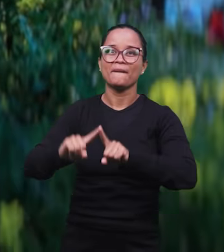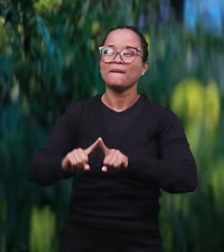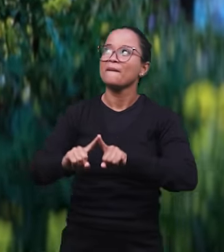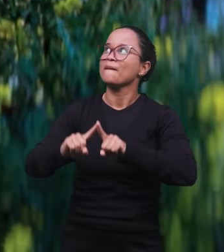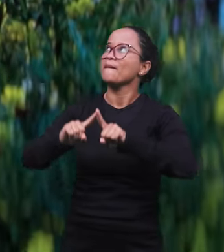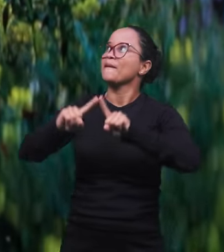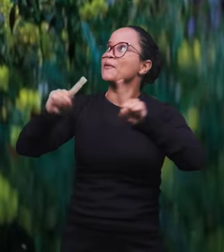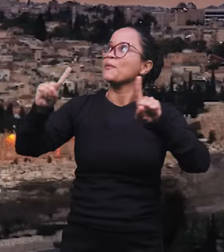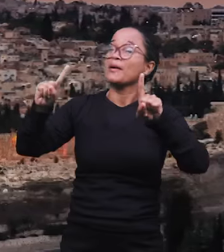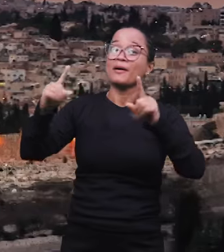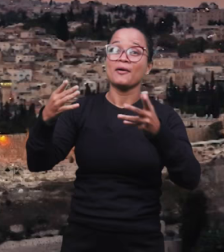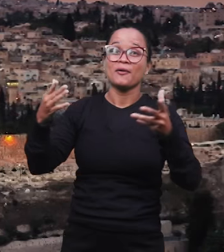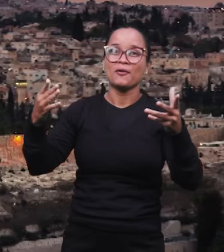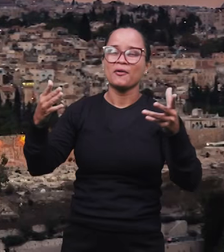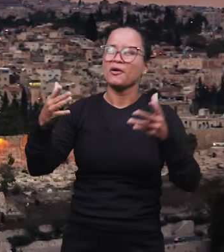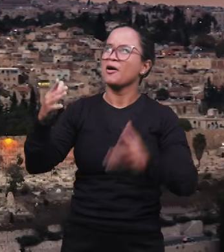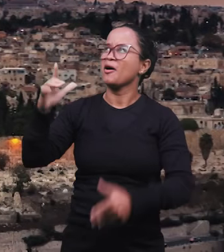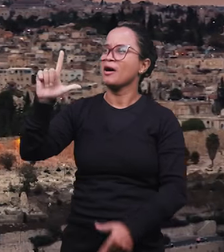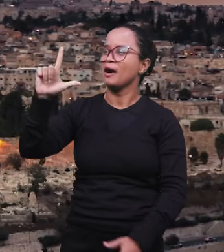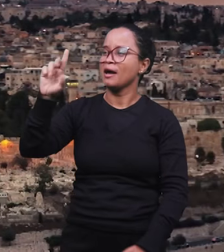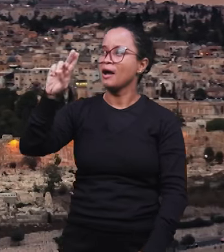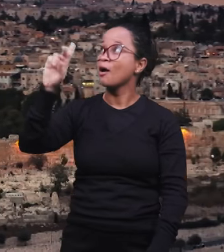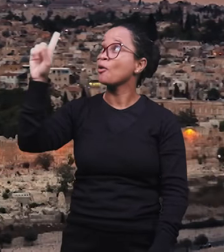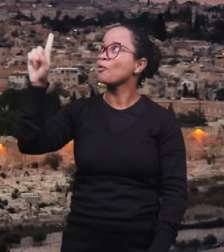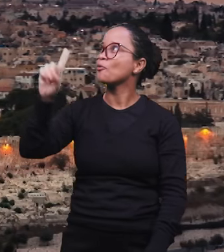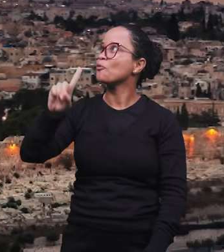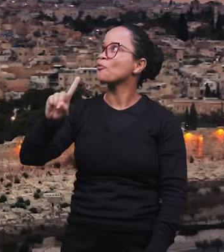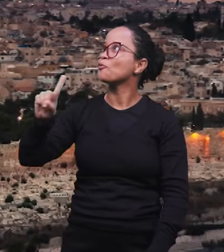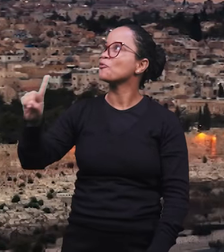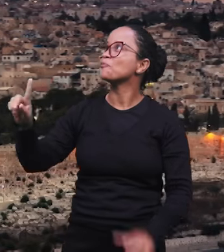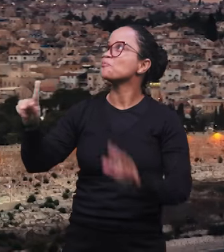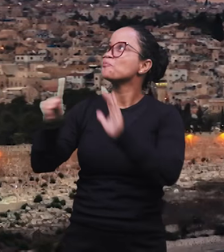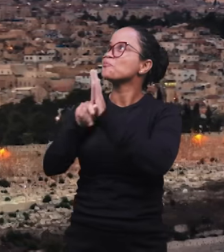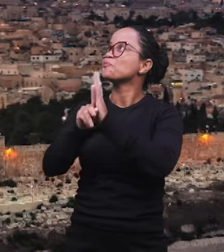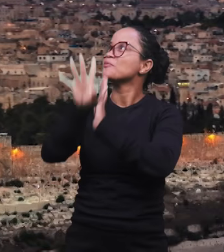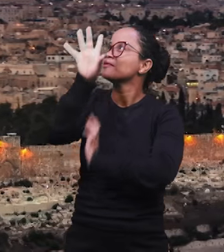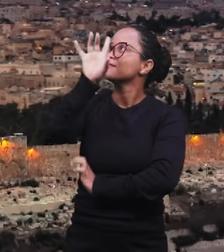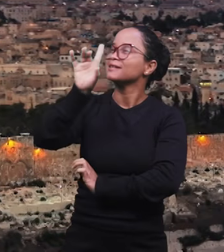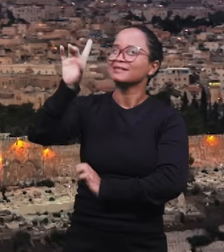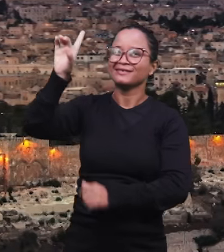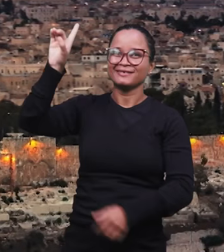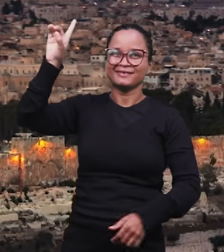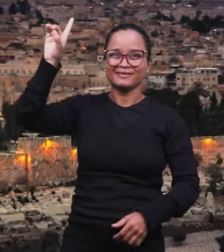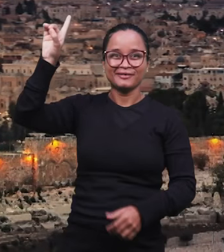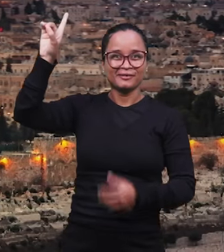só fugia a luz de Deus,